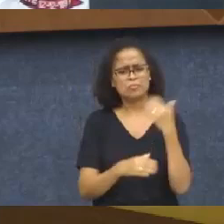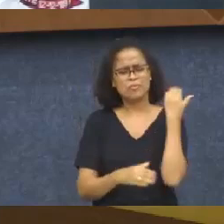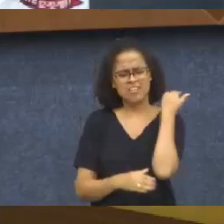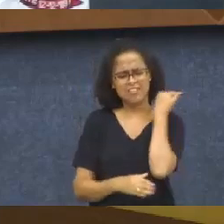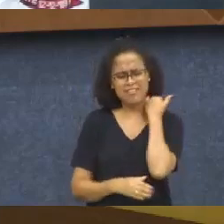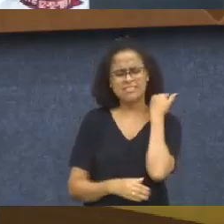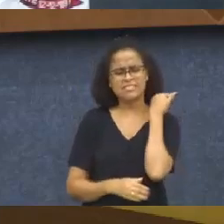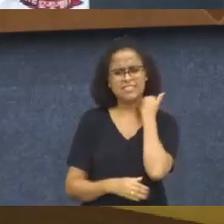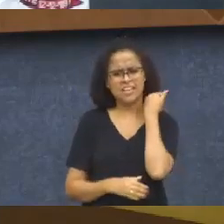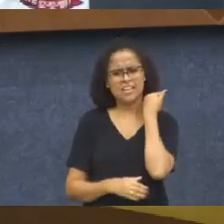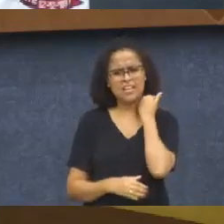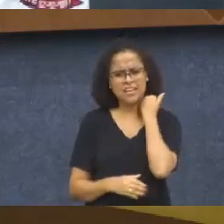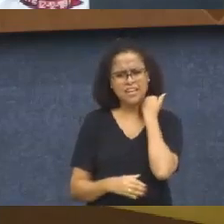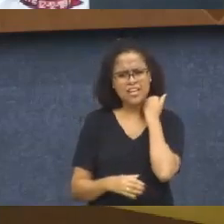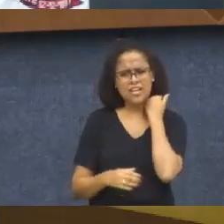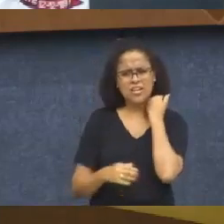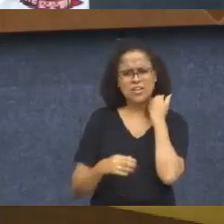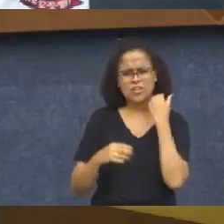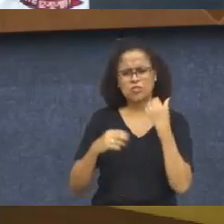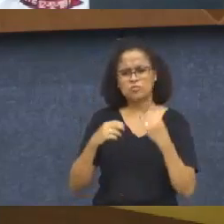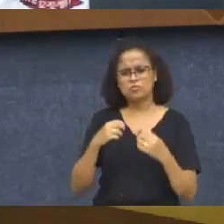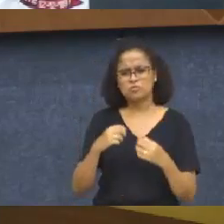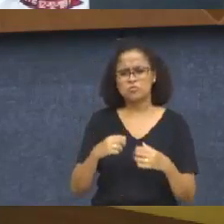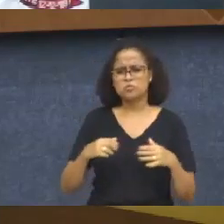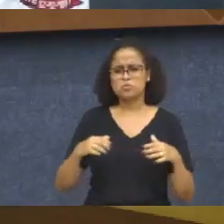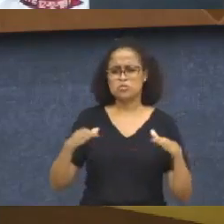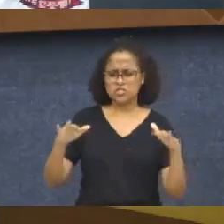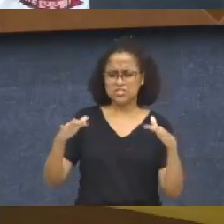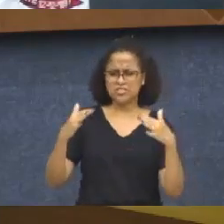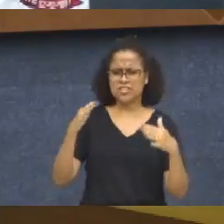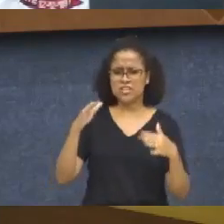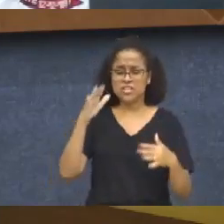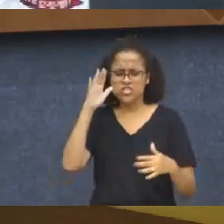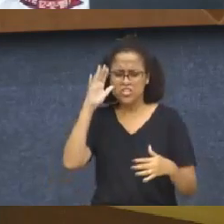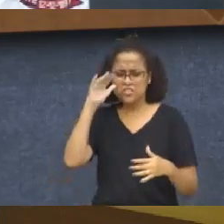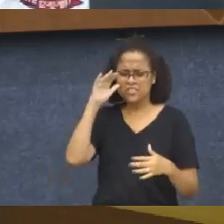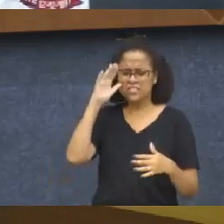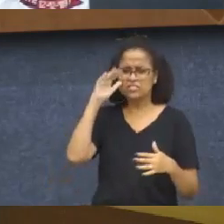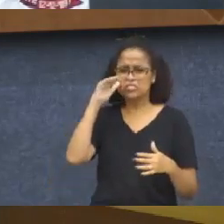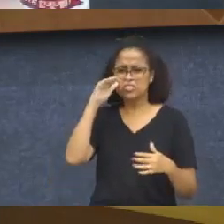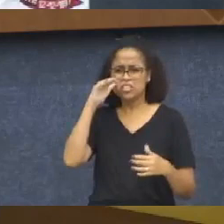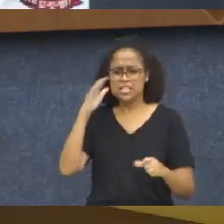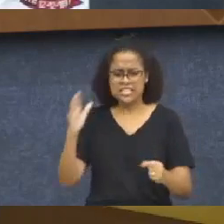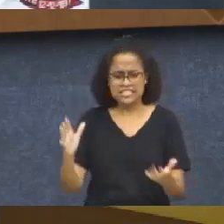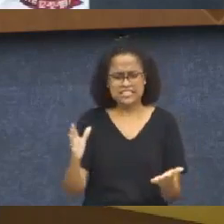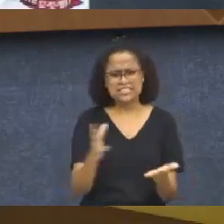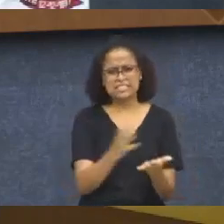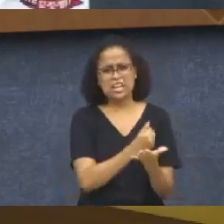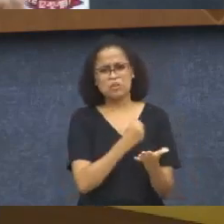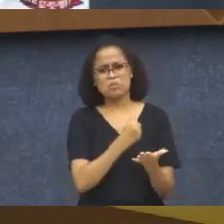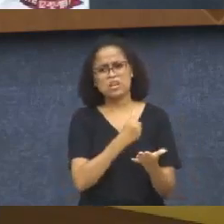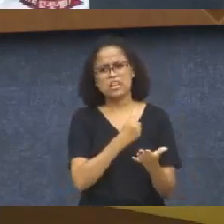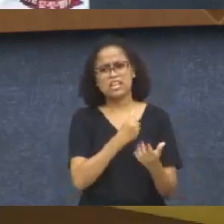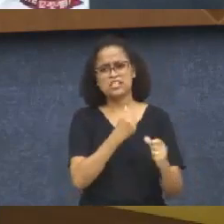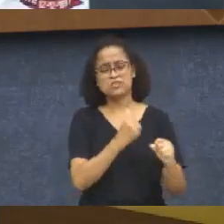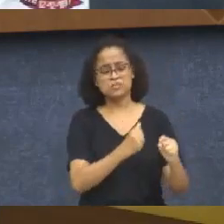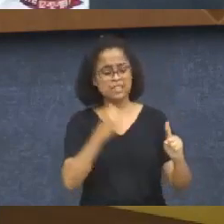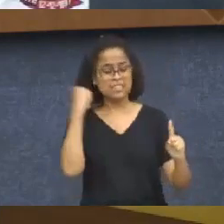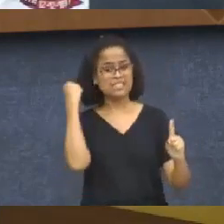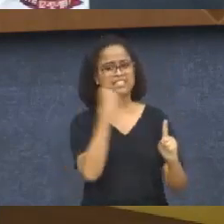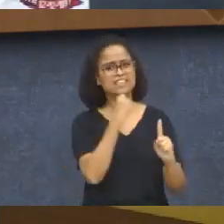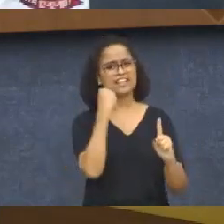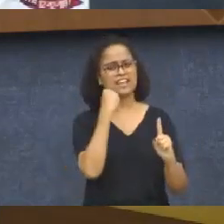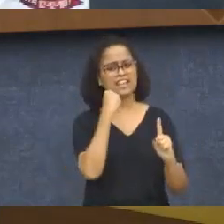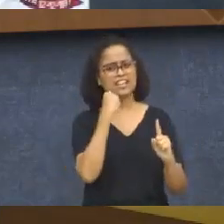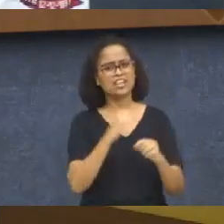diariamente notícias de trabalhadores de aplicativo sendo sequestrados, assassinados. Então, eu quero até chamar